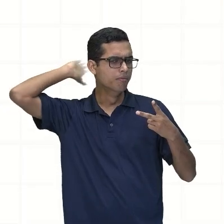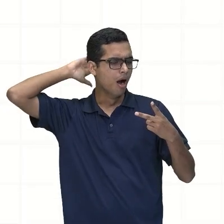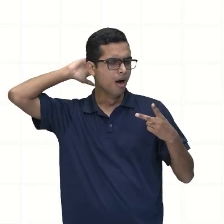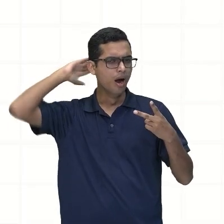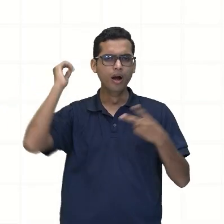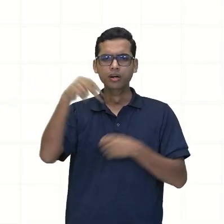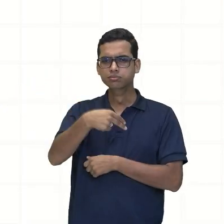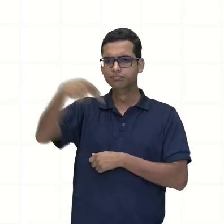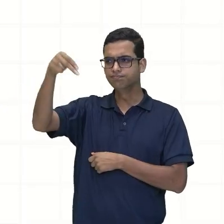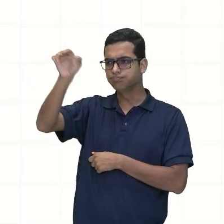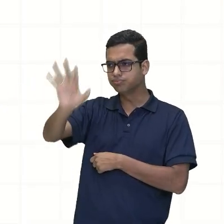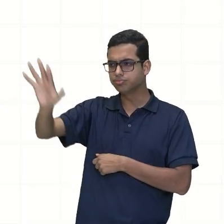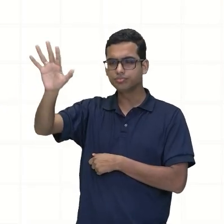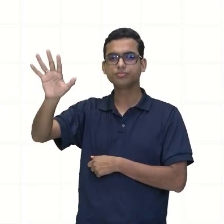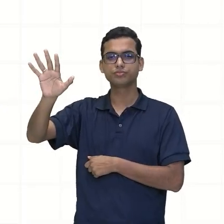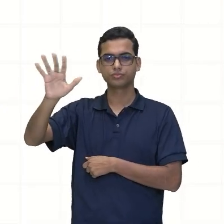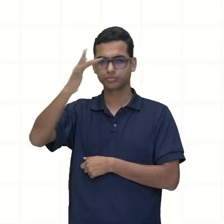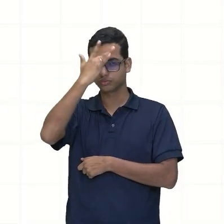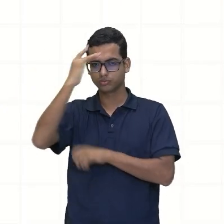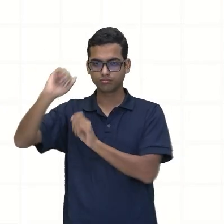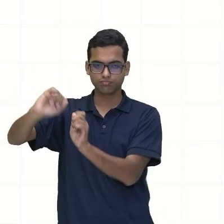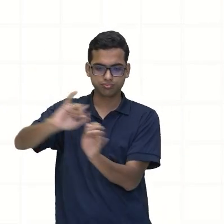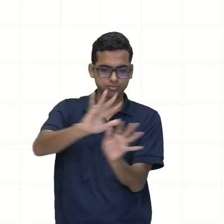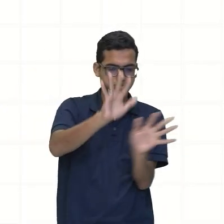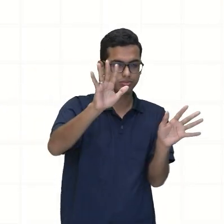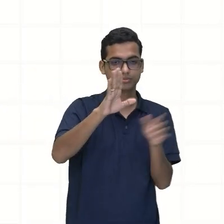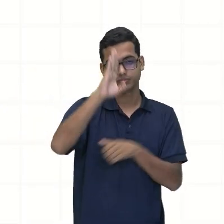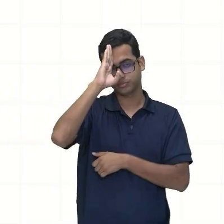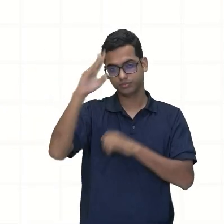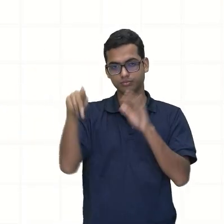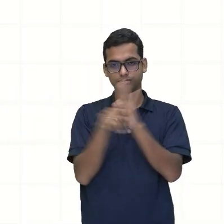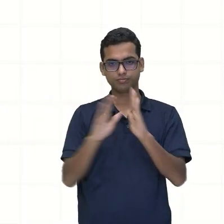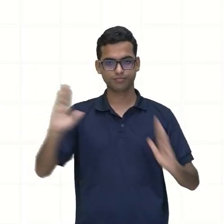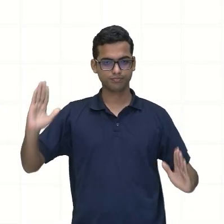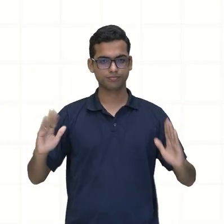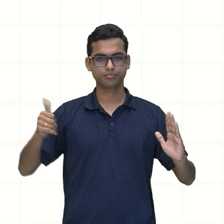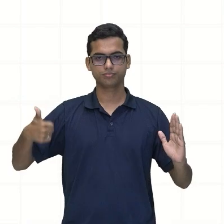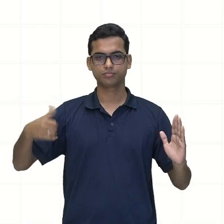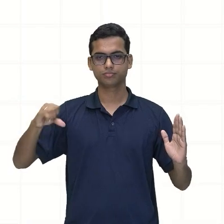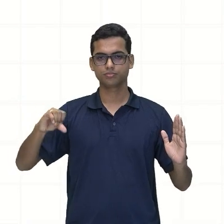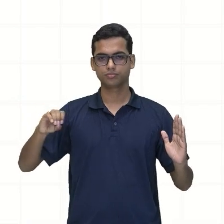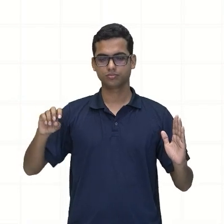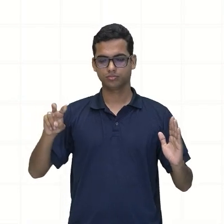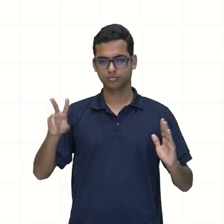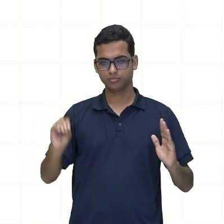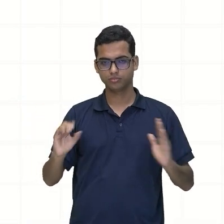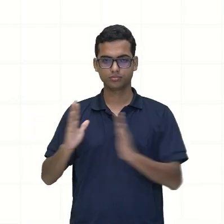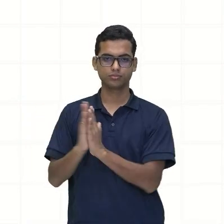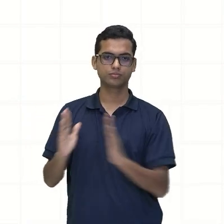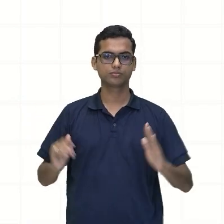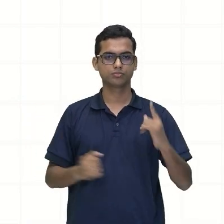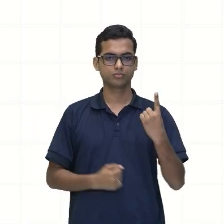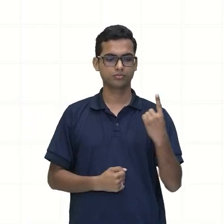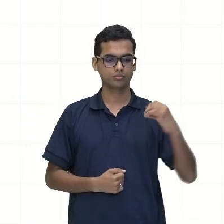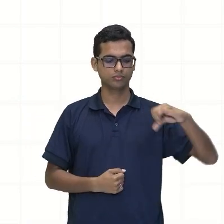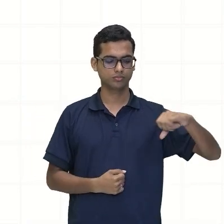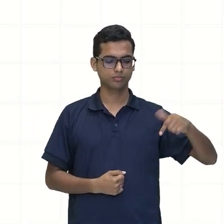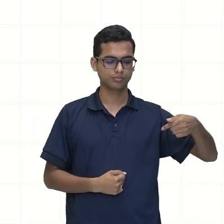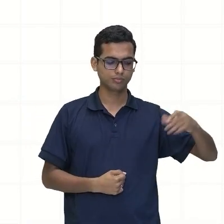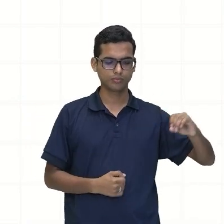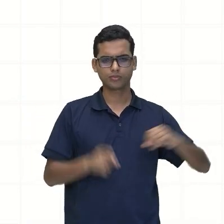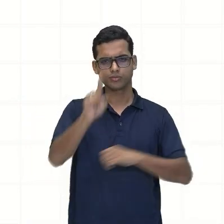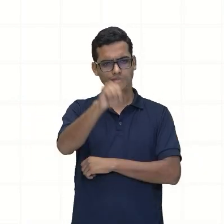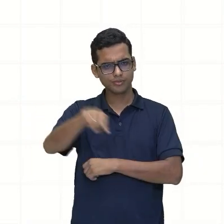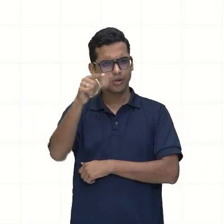Nordeste, principalmente na década de 60 até 1970, tá bom? Apenas para vocês aí